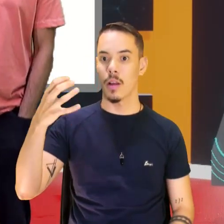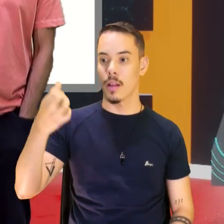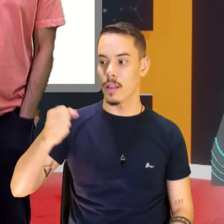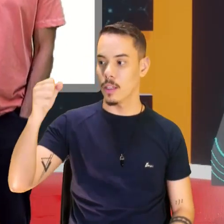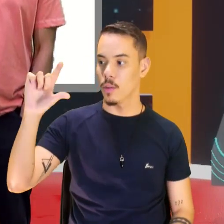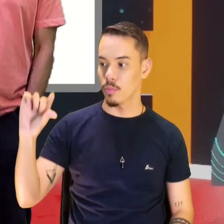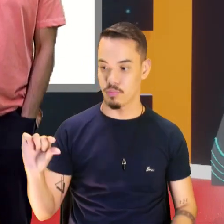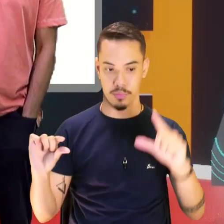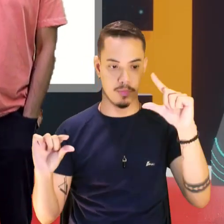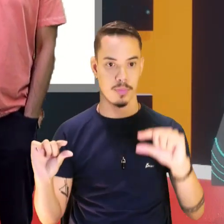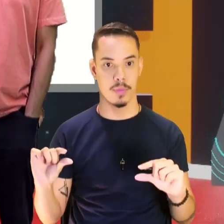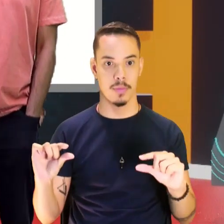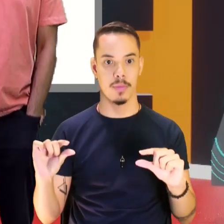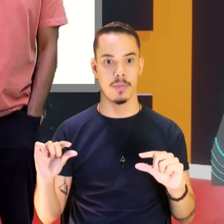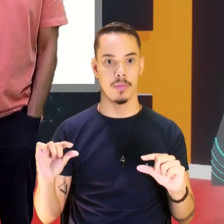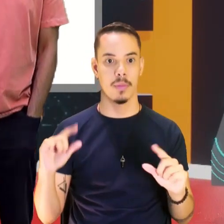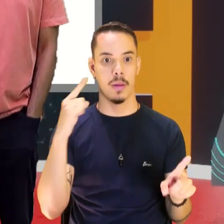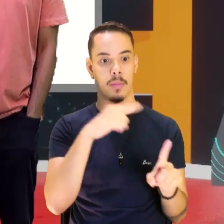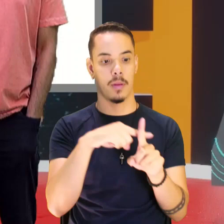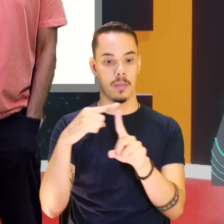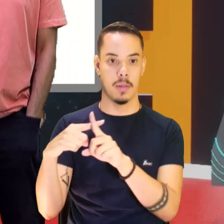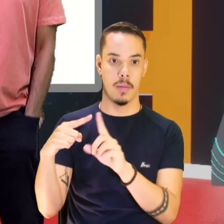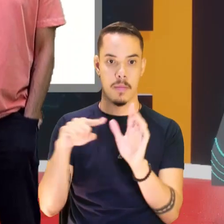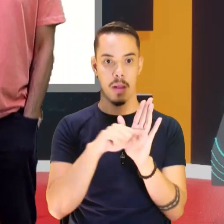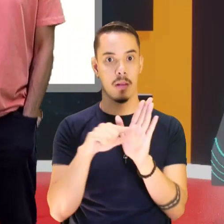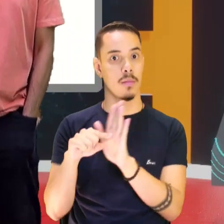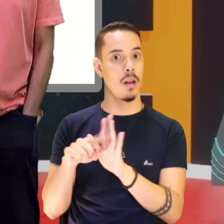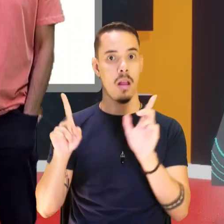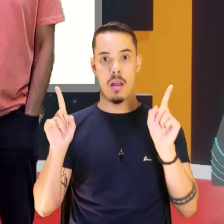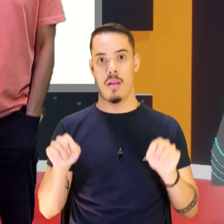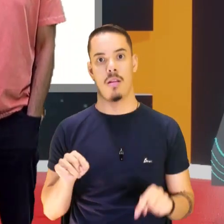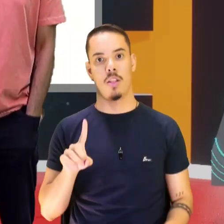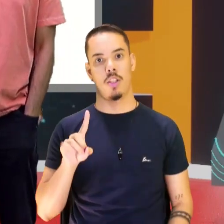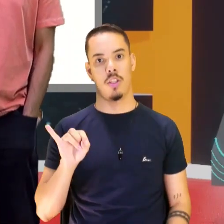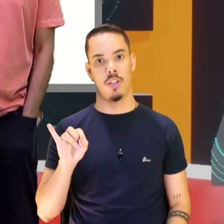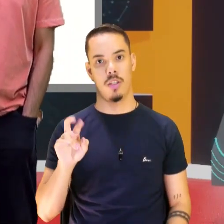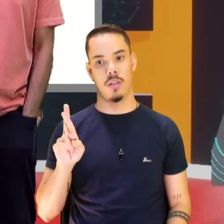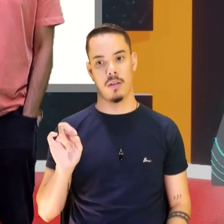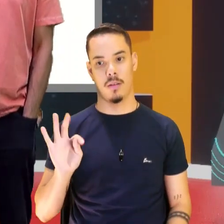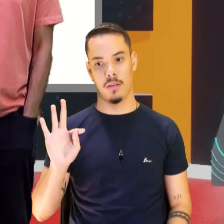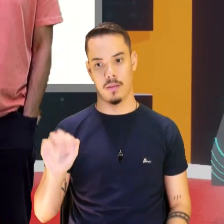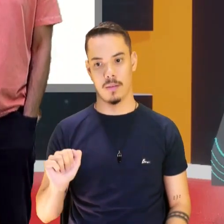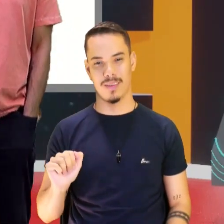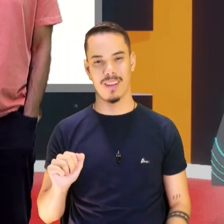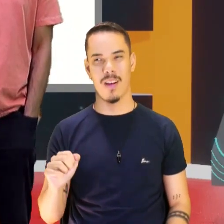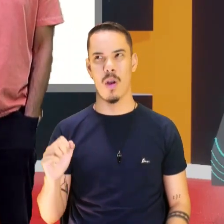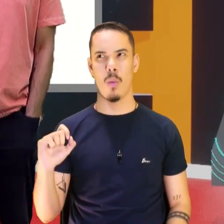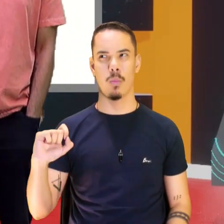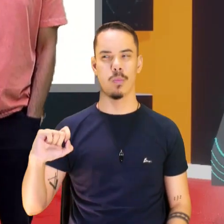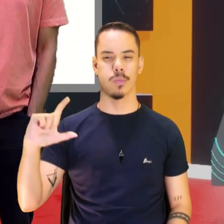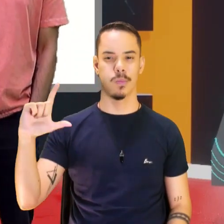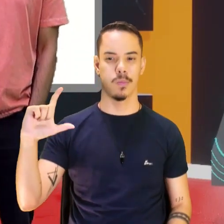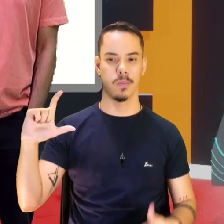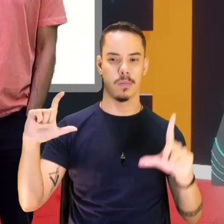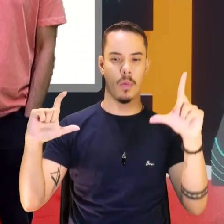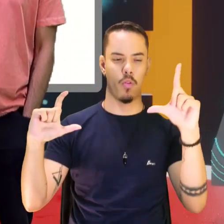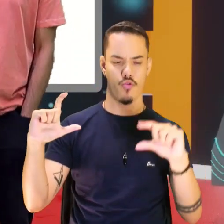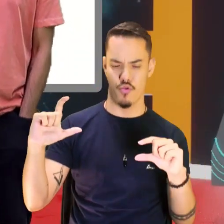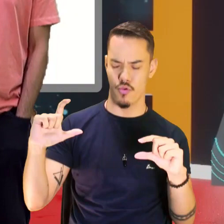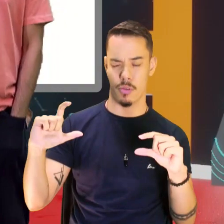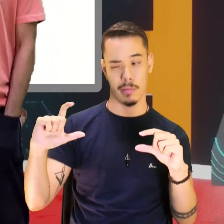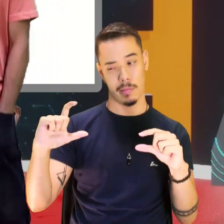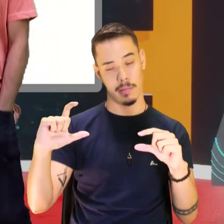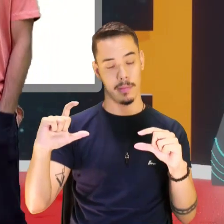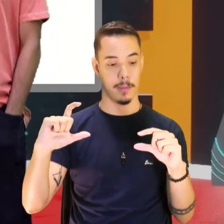assim, mais e mais, menos, direta. Agora, se a gente falou, mais para uma coisa, menos